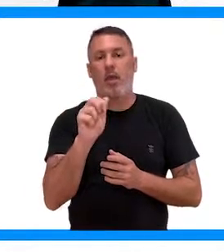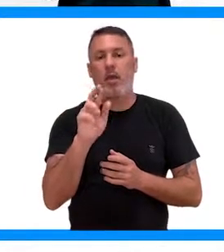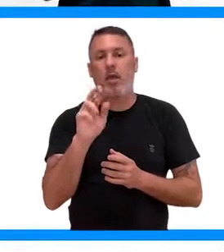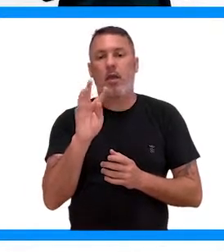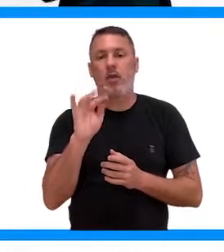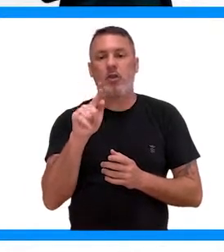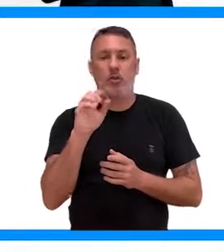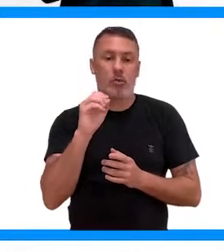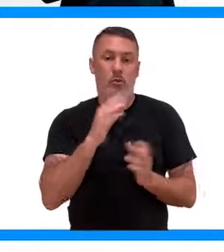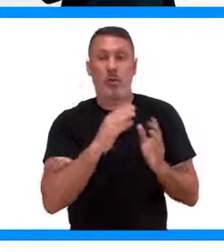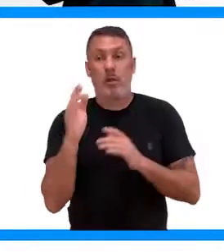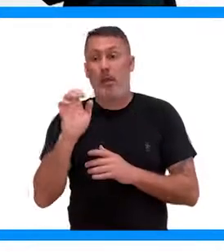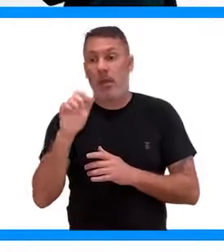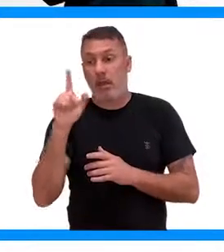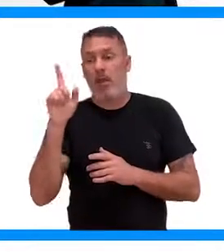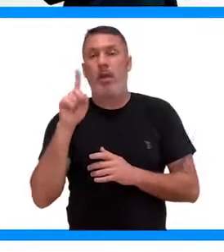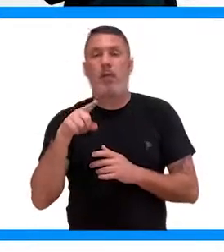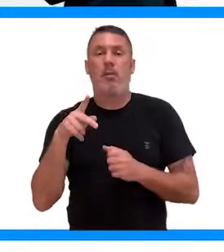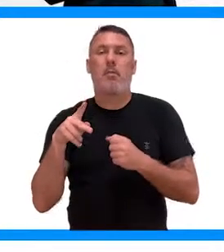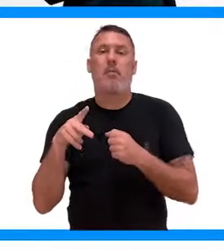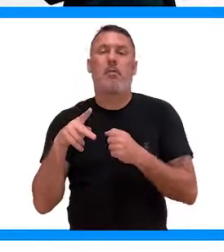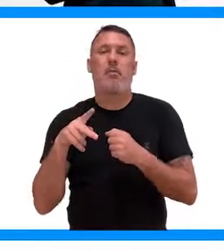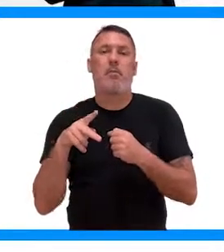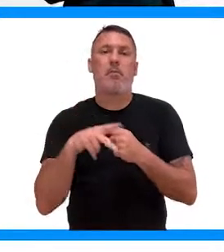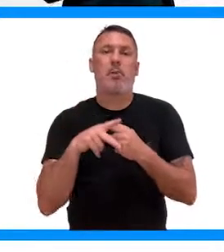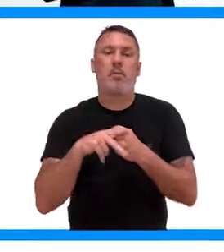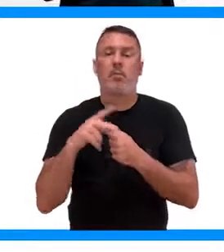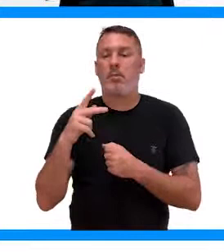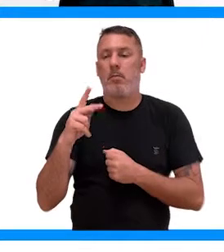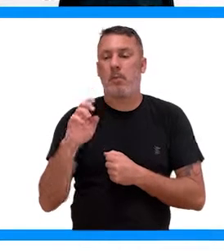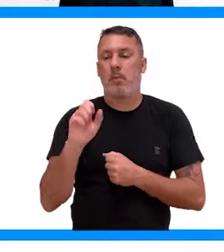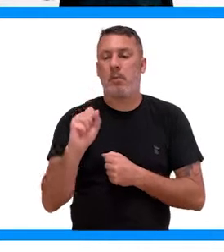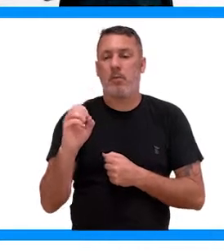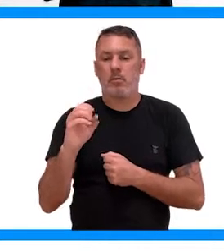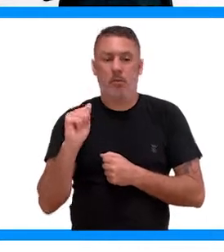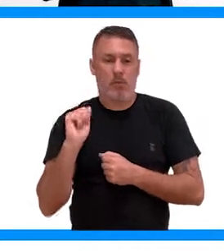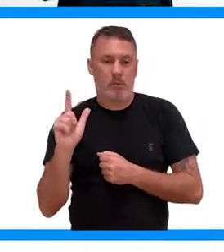Ou. E ele, pronome personal, com tilde,